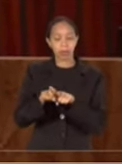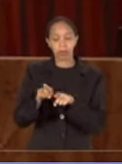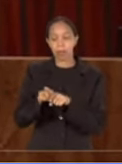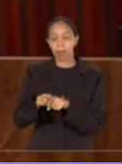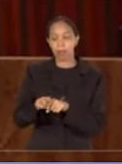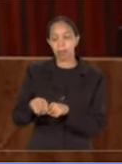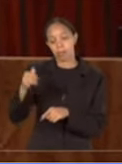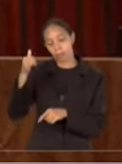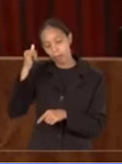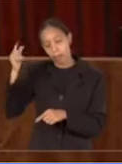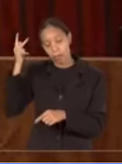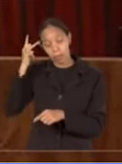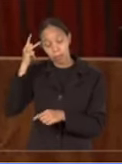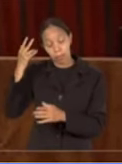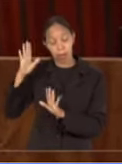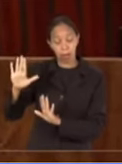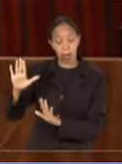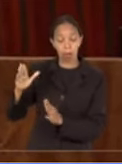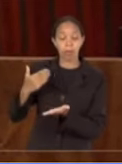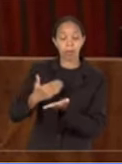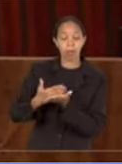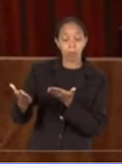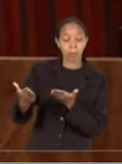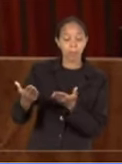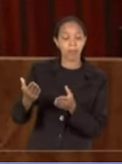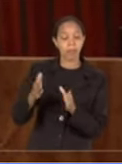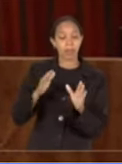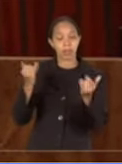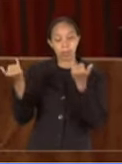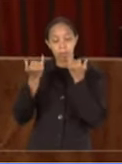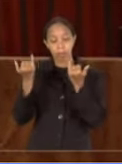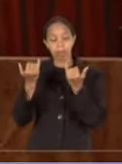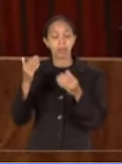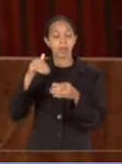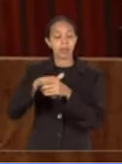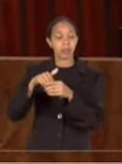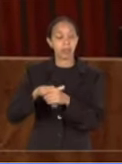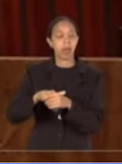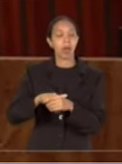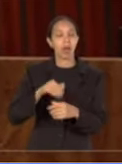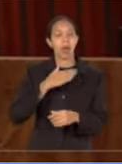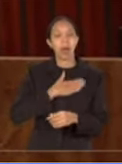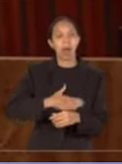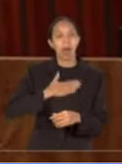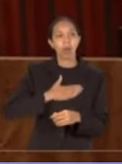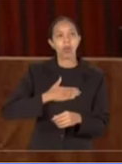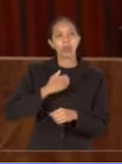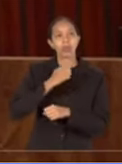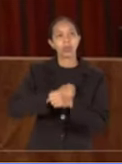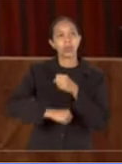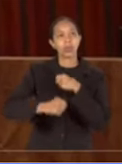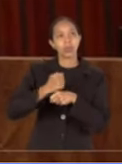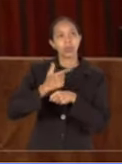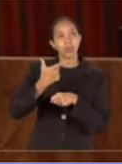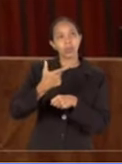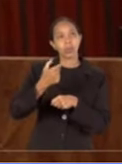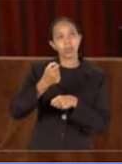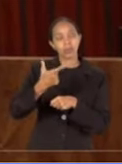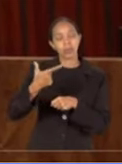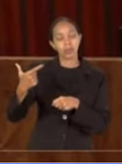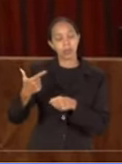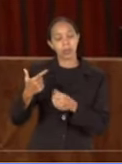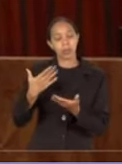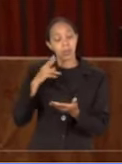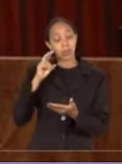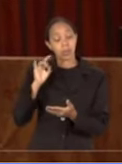candidatura em São Paulo até o início da campanha eleitoral oficial, em agosto de 22, que apenas a consideração desses gastos é capaz